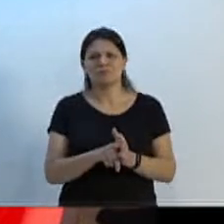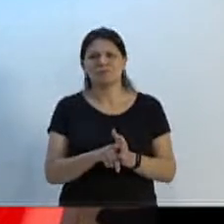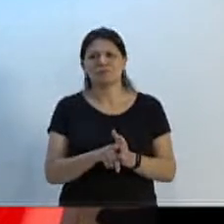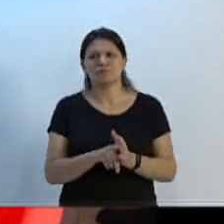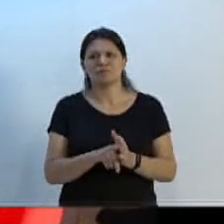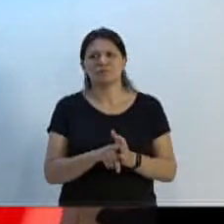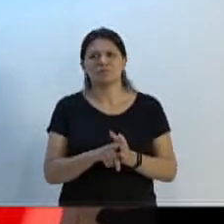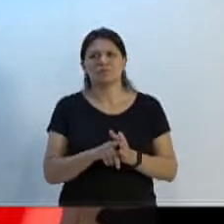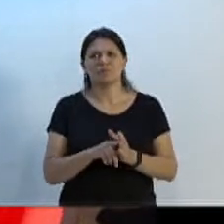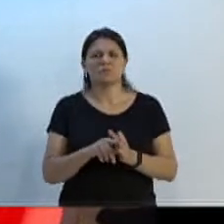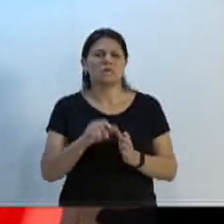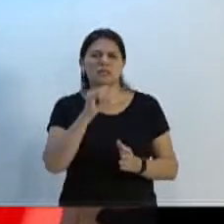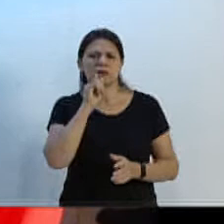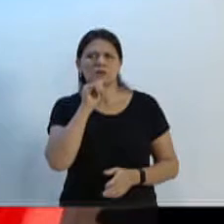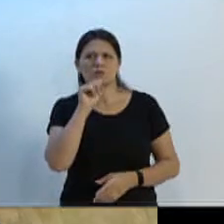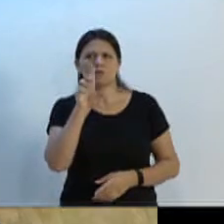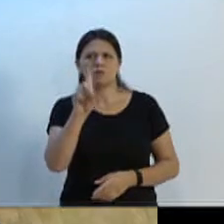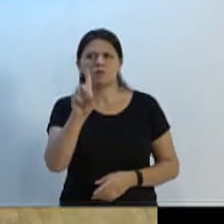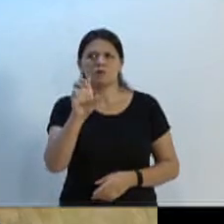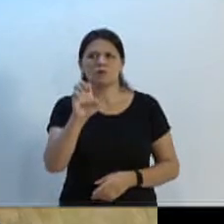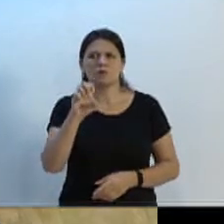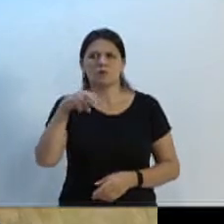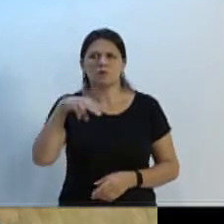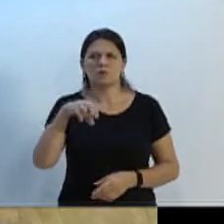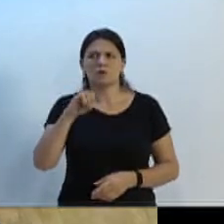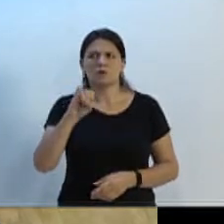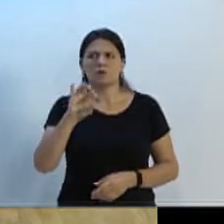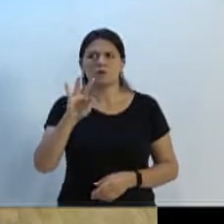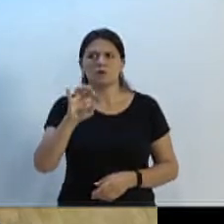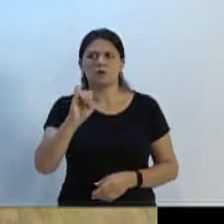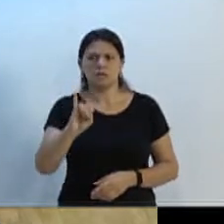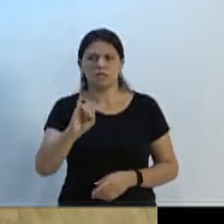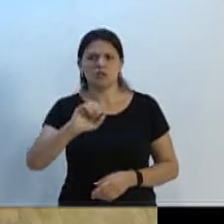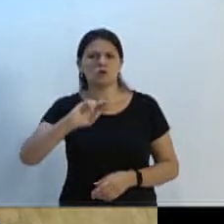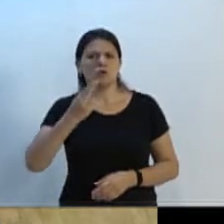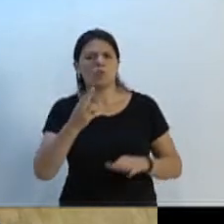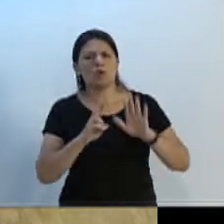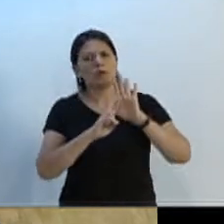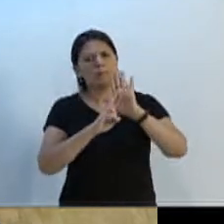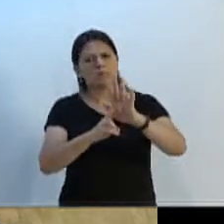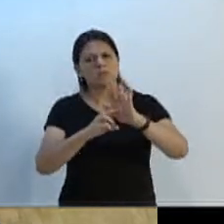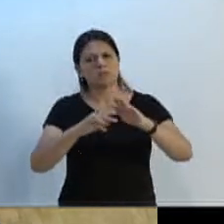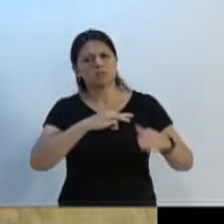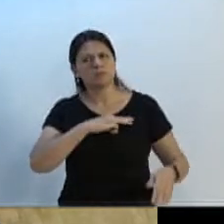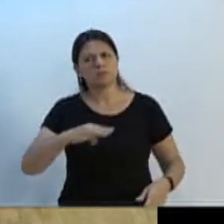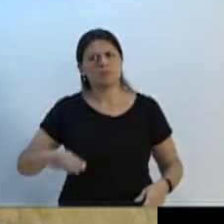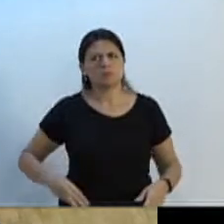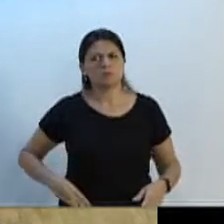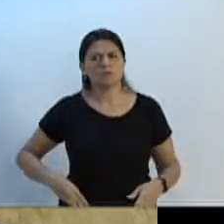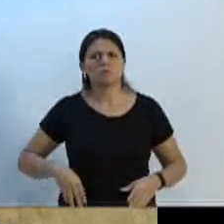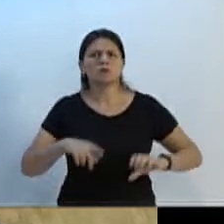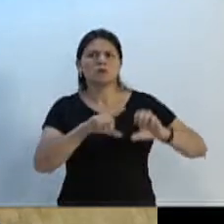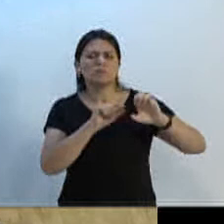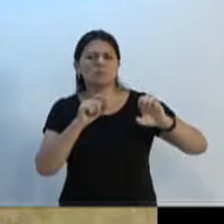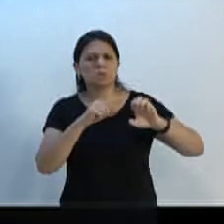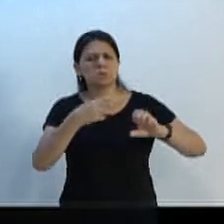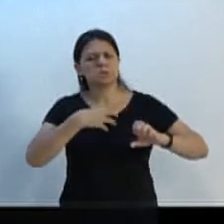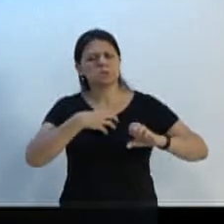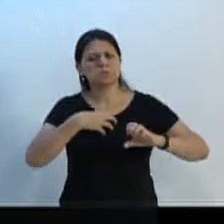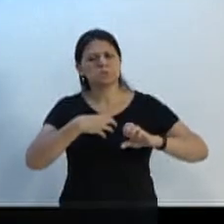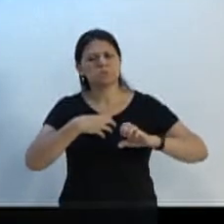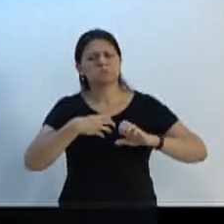como por exemplo denit ou até mesmo representante do ministro para que os empresários ea comunidade presente ficasse mais à vontade